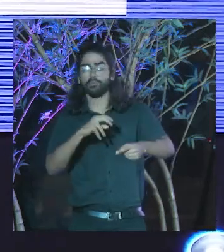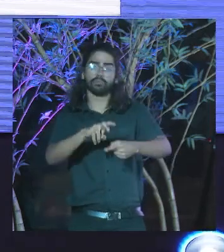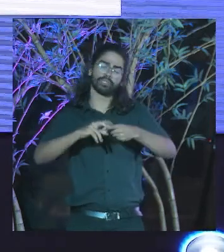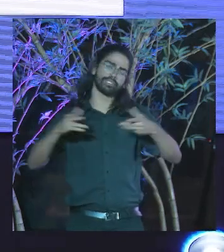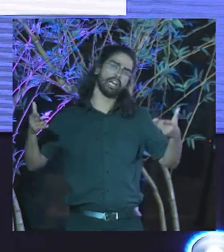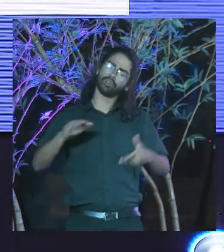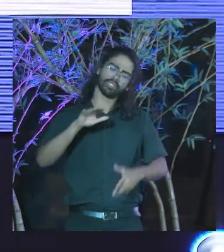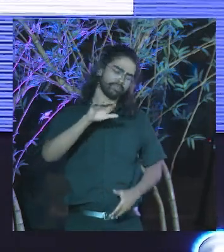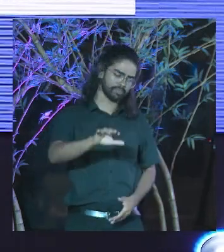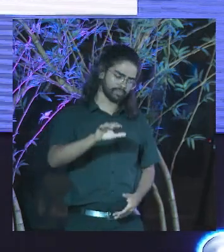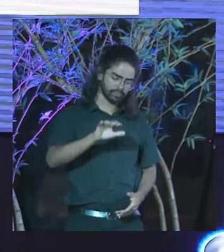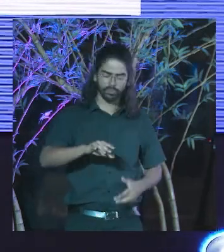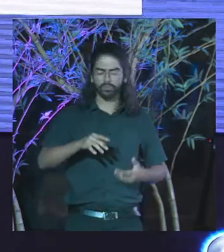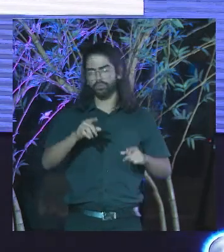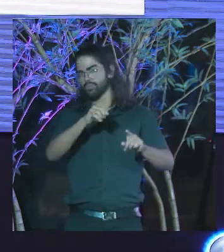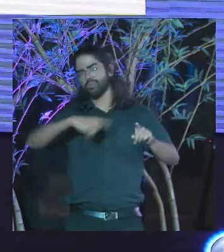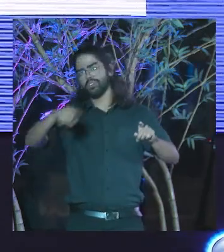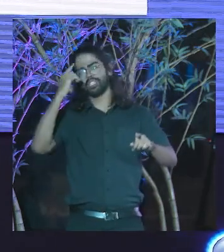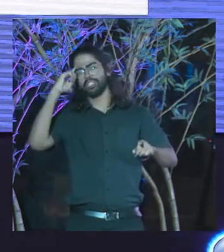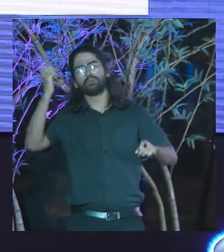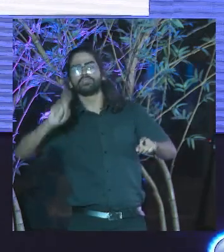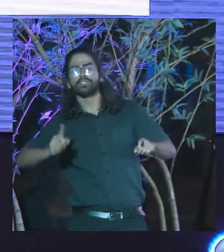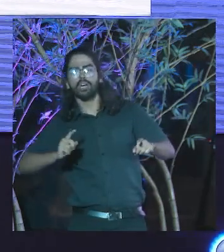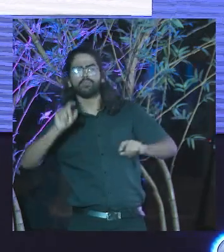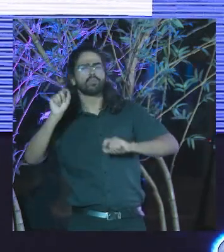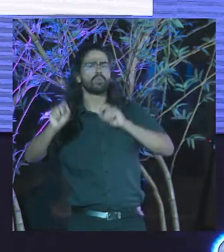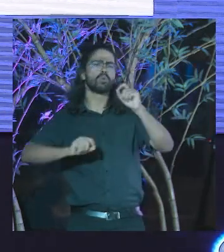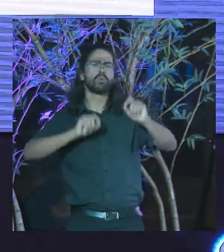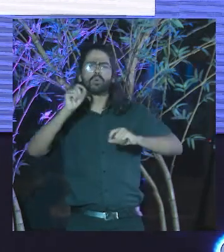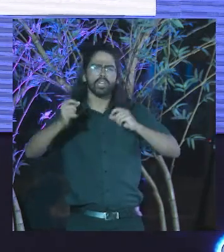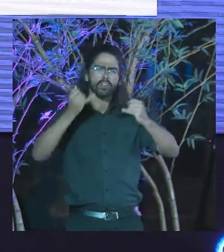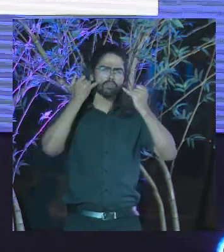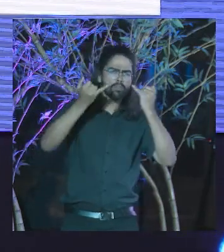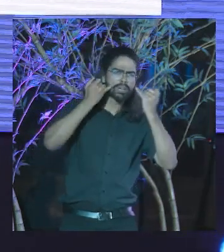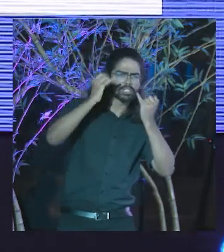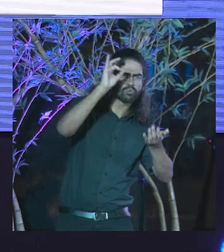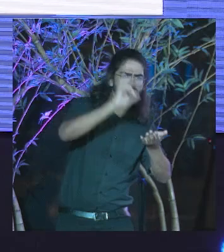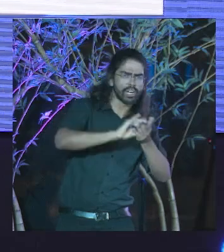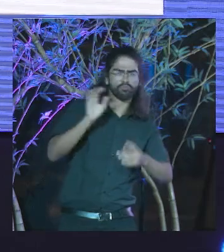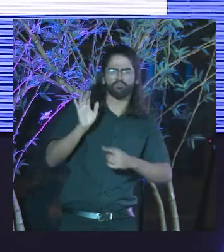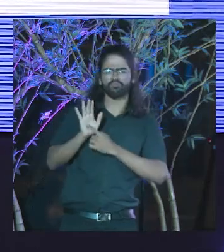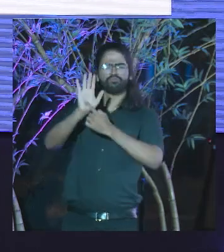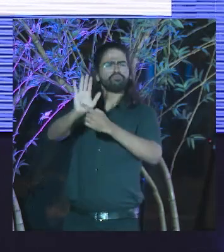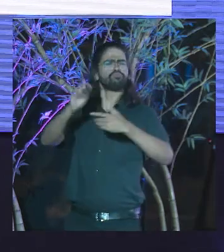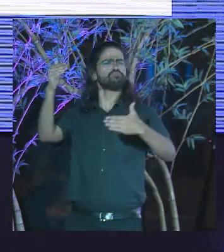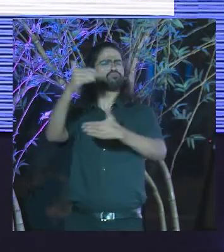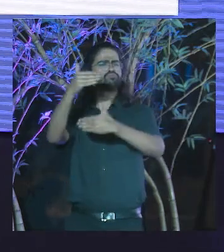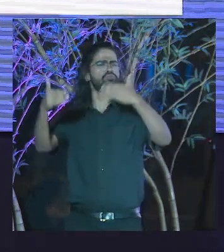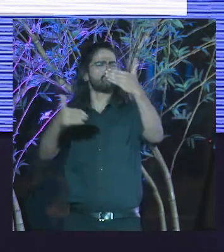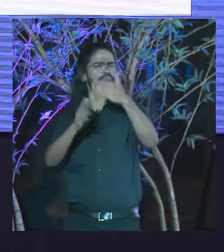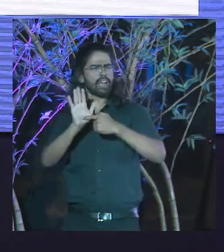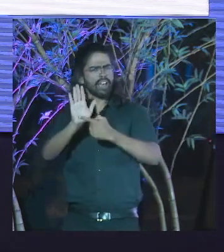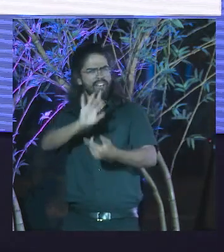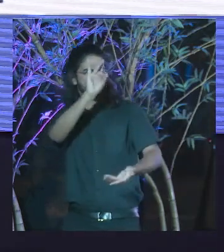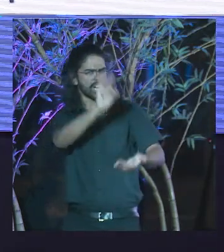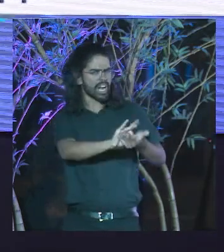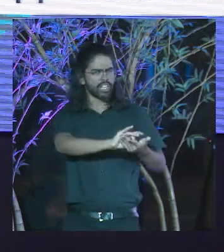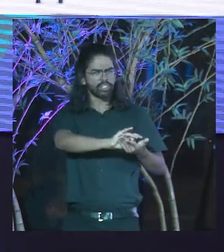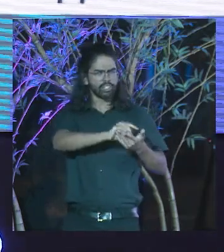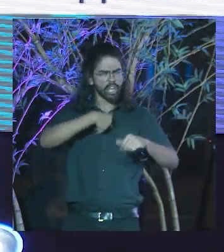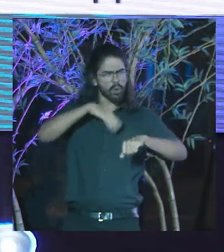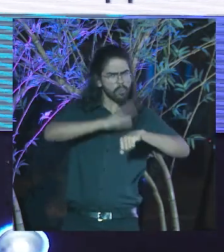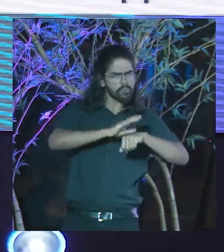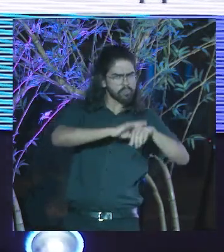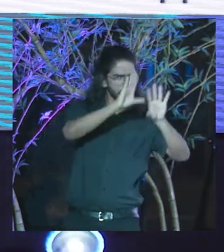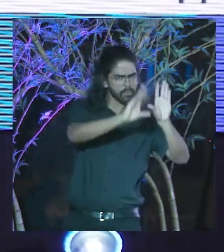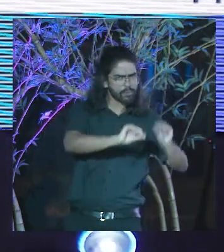é isso. Vocês não sabem distinguir o quanto do conteúdo da minha apresentação visual é produzido por sistema artificial, não